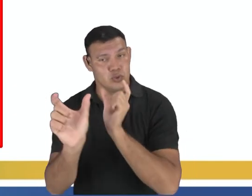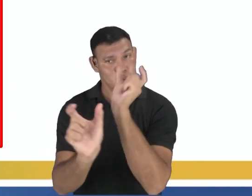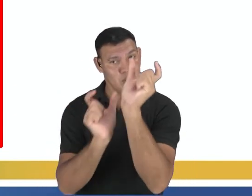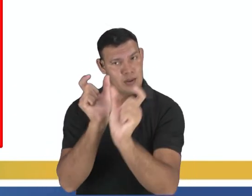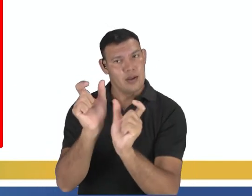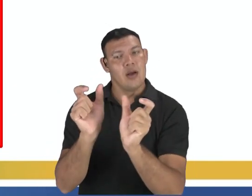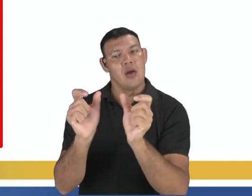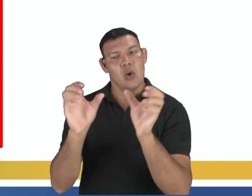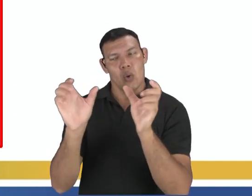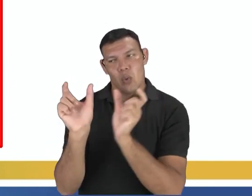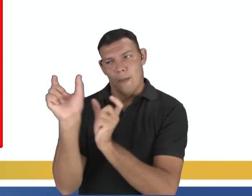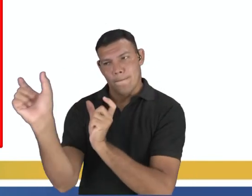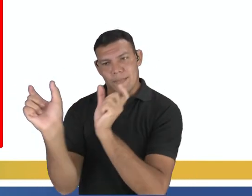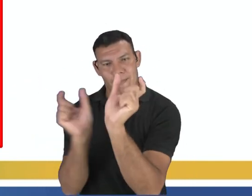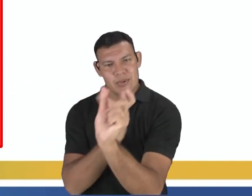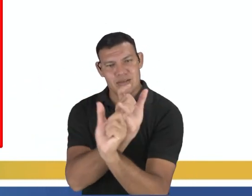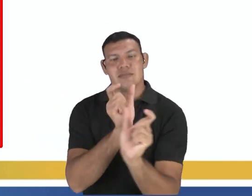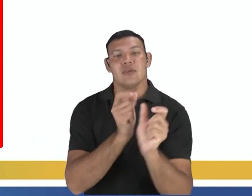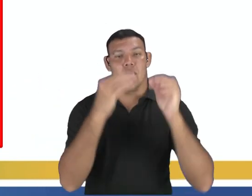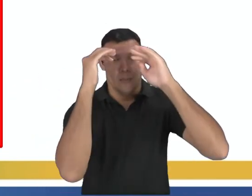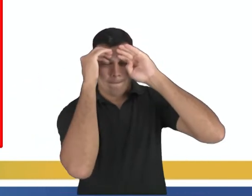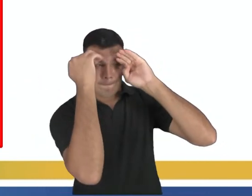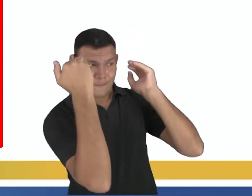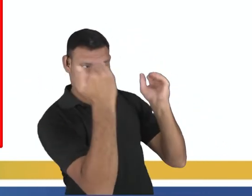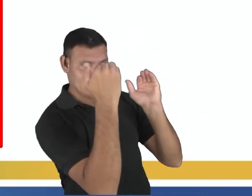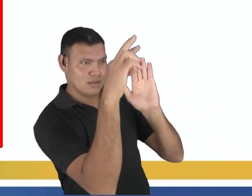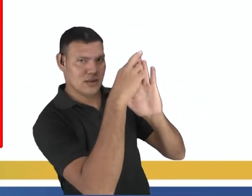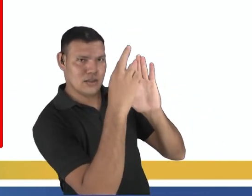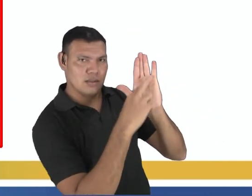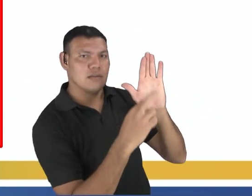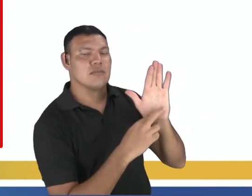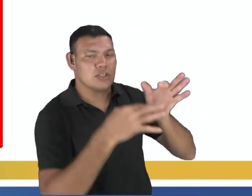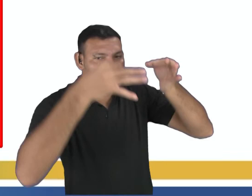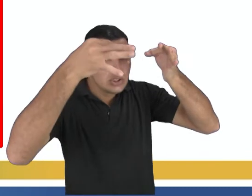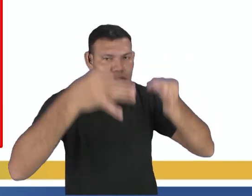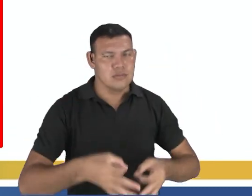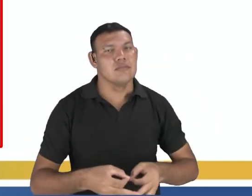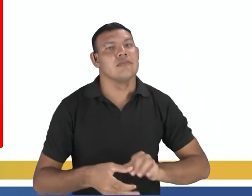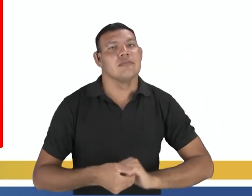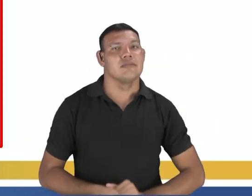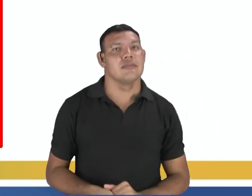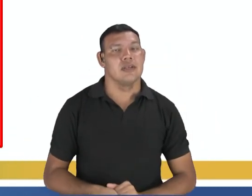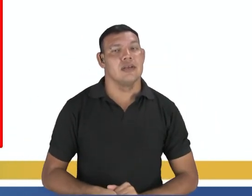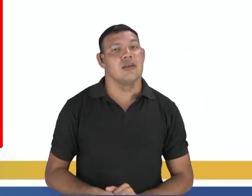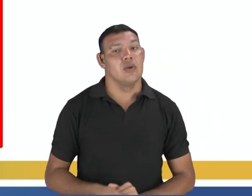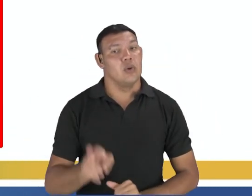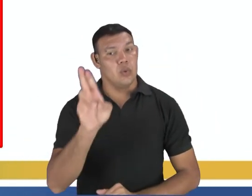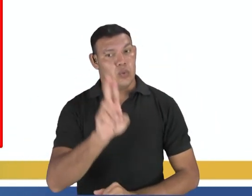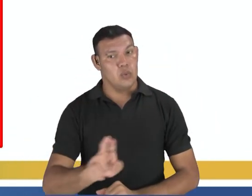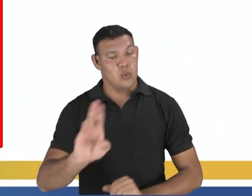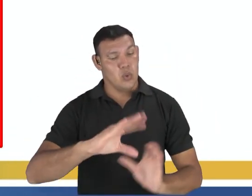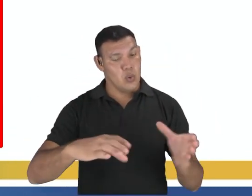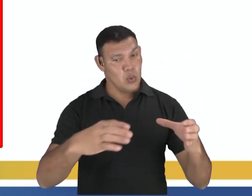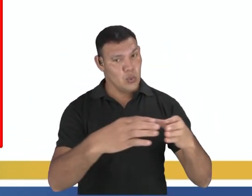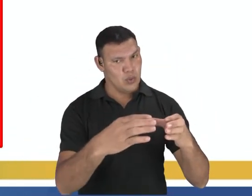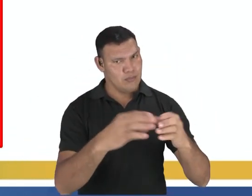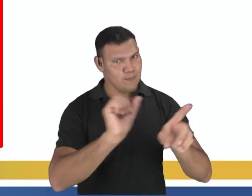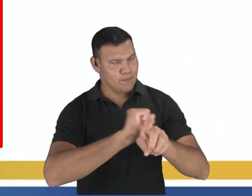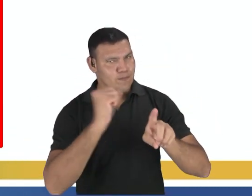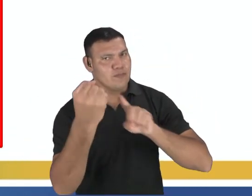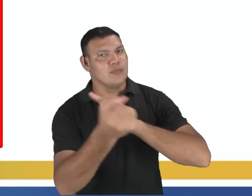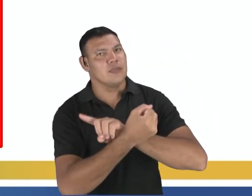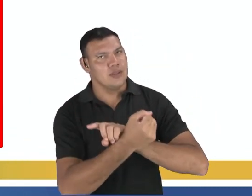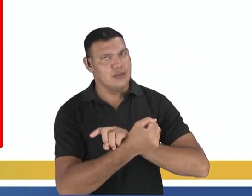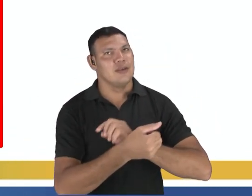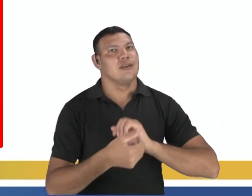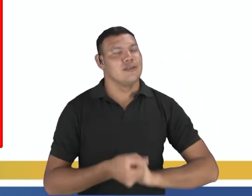palavras organizadas segundo regras específicas e é utilizado por uma coletividade. Isso que vai servir para dar